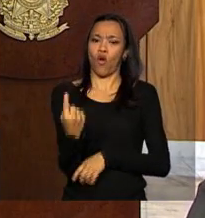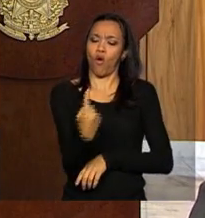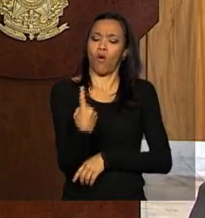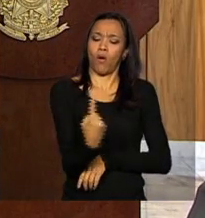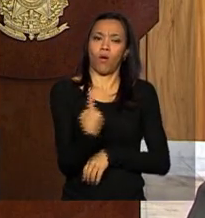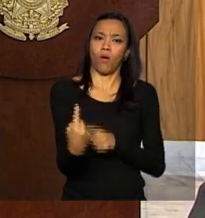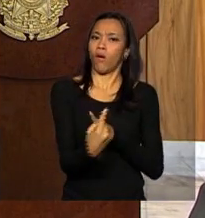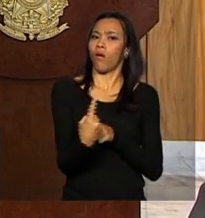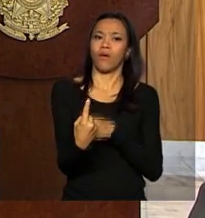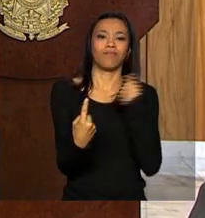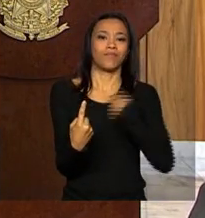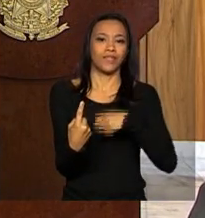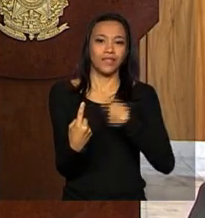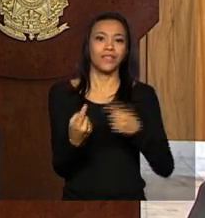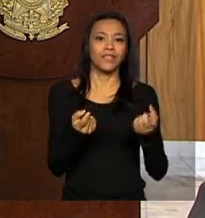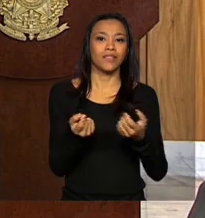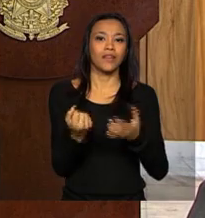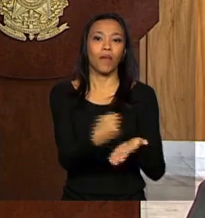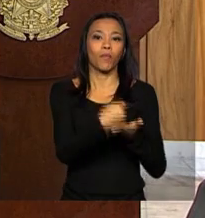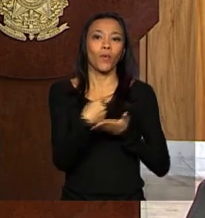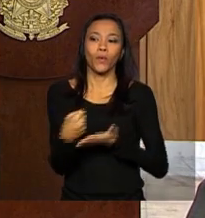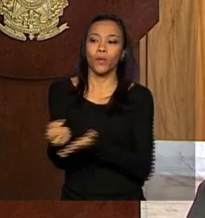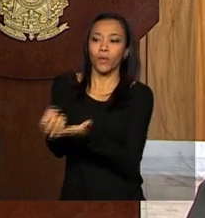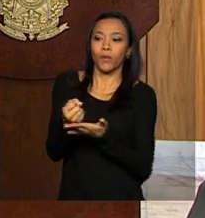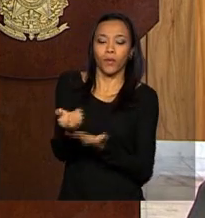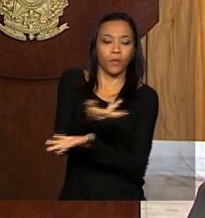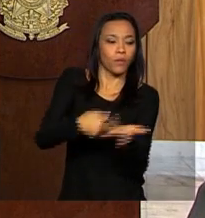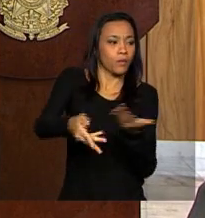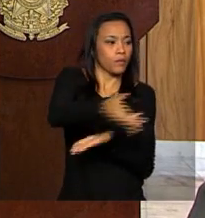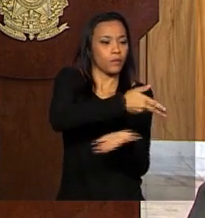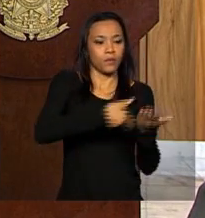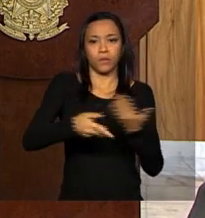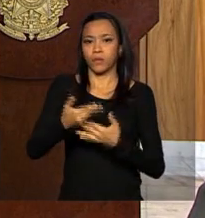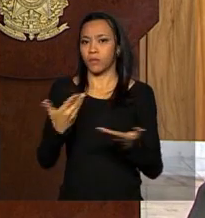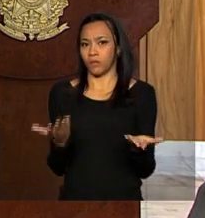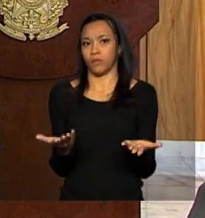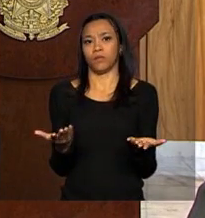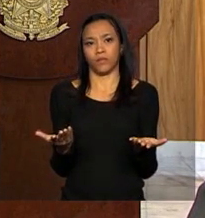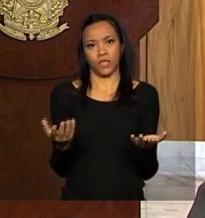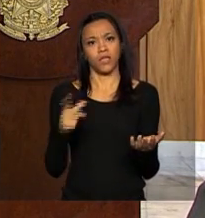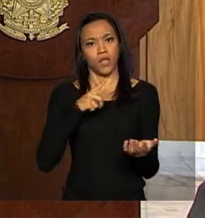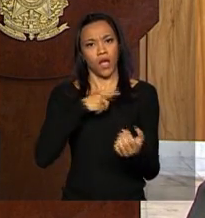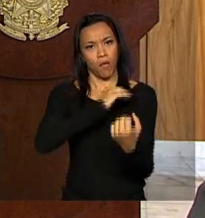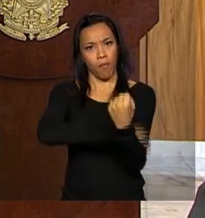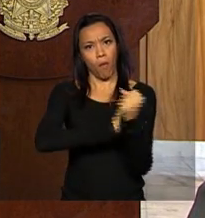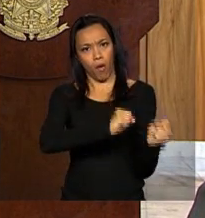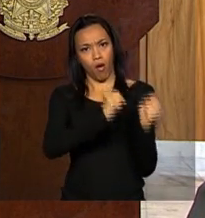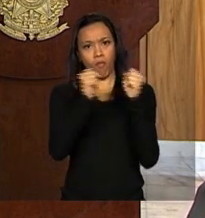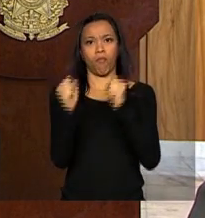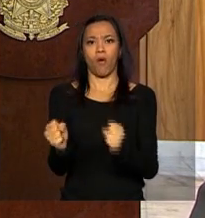bloco regional que tem um enorme potencial, mas que hoje